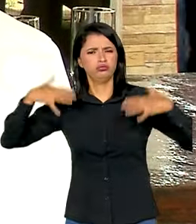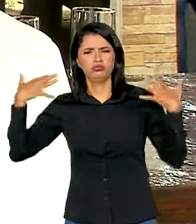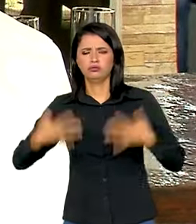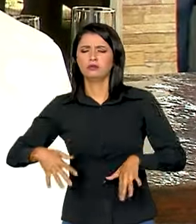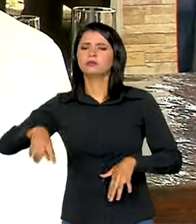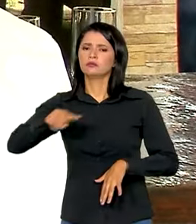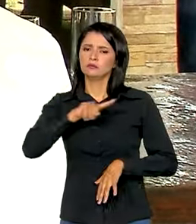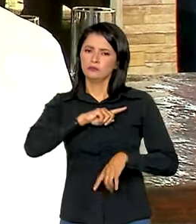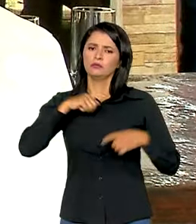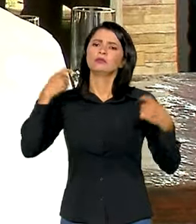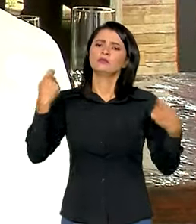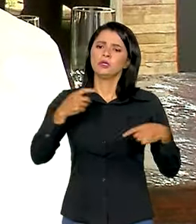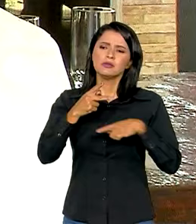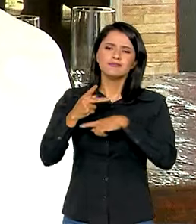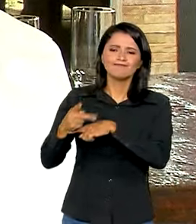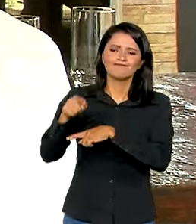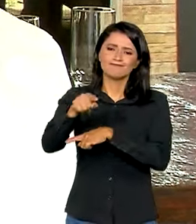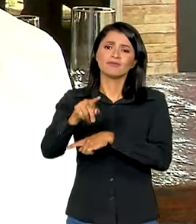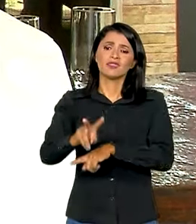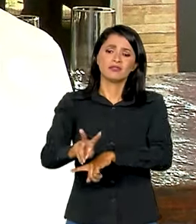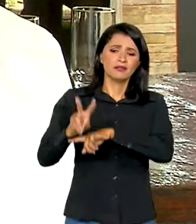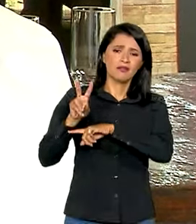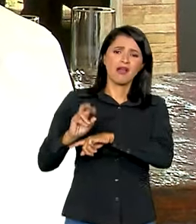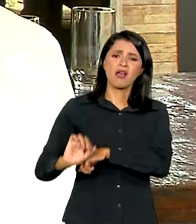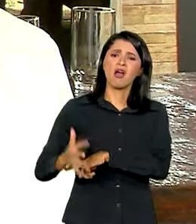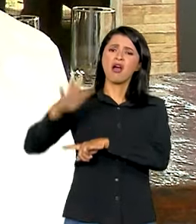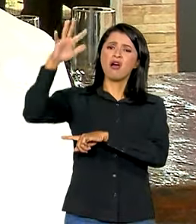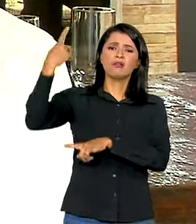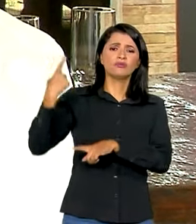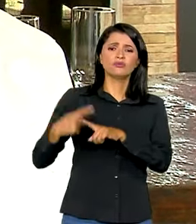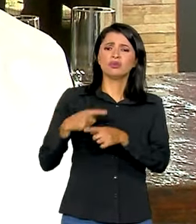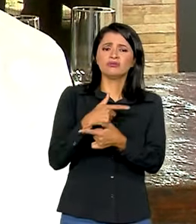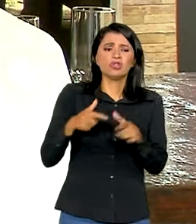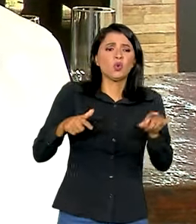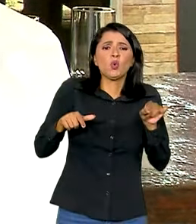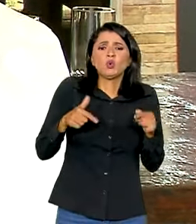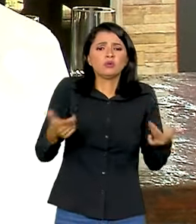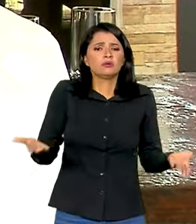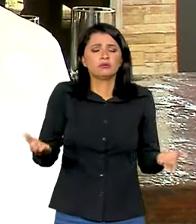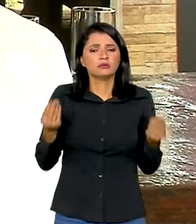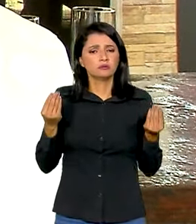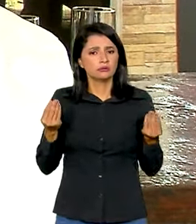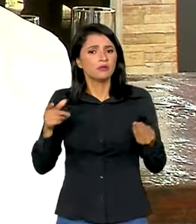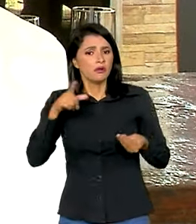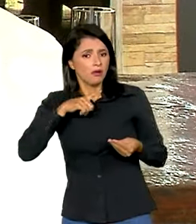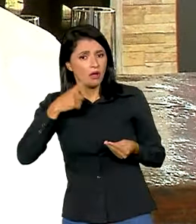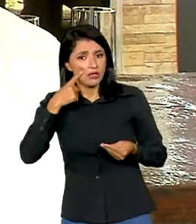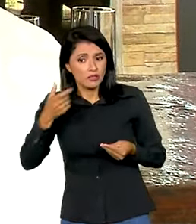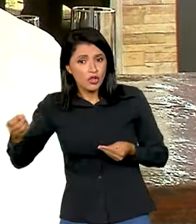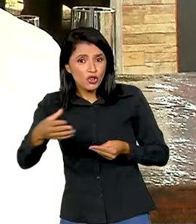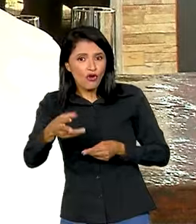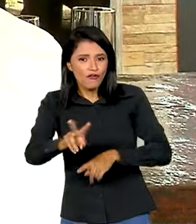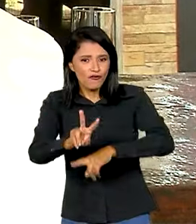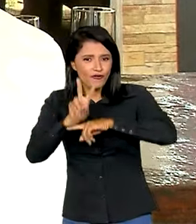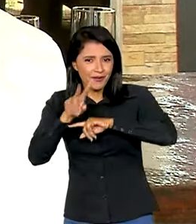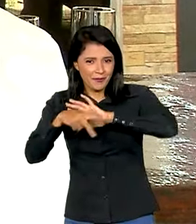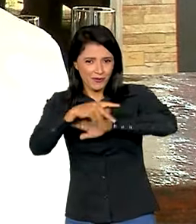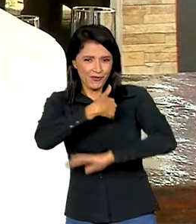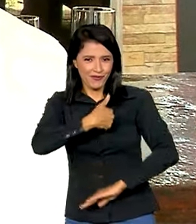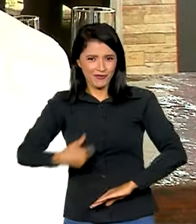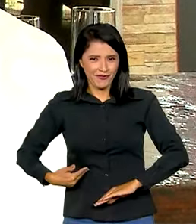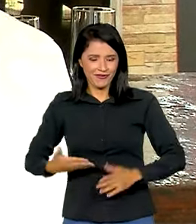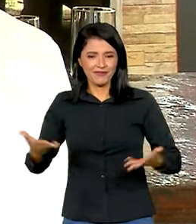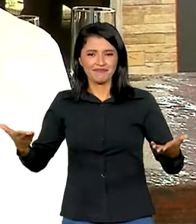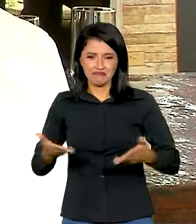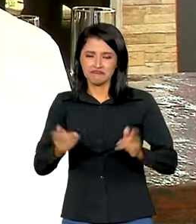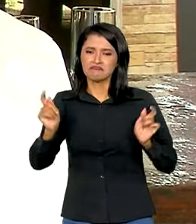tem que recorrer a esses créditos caros porque nós não temos opção. Então, com essa nova linha que o governo lançou aí, ela